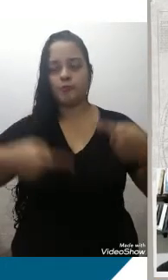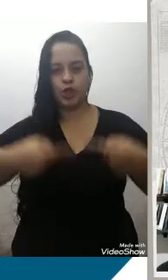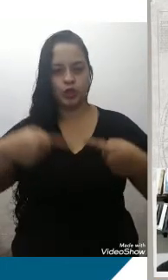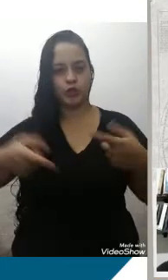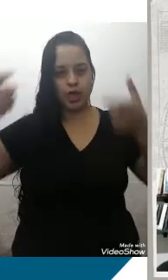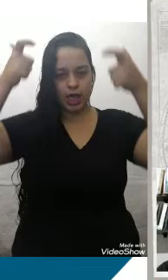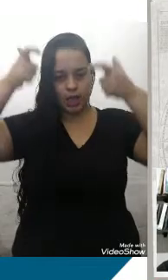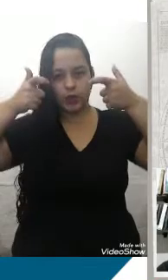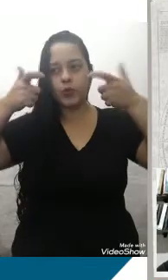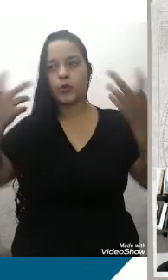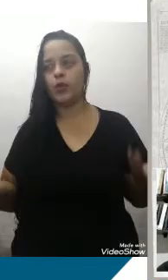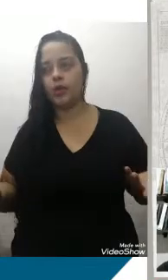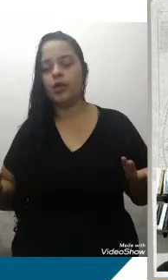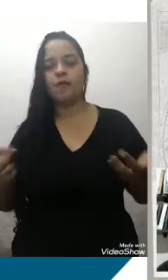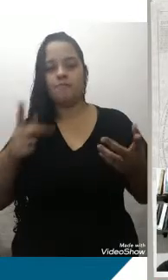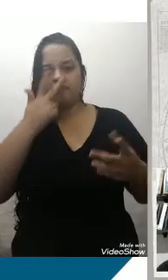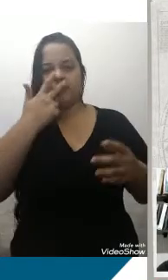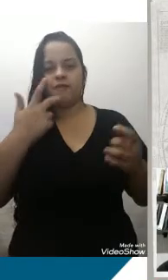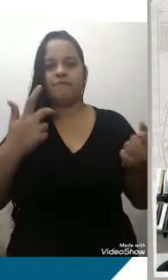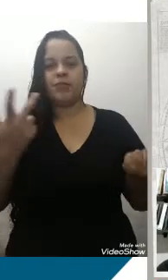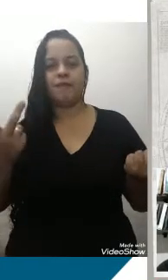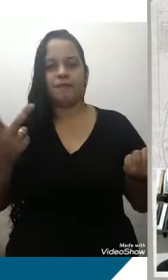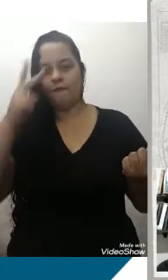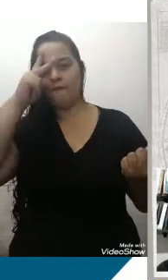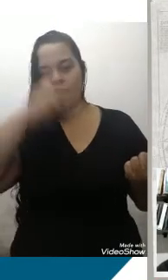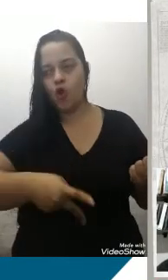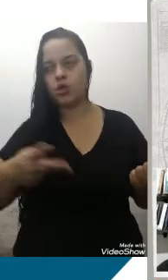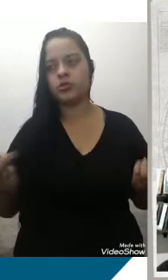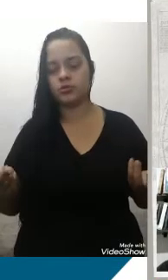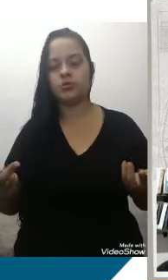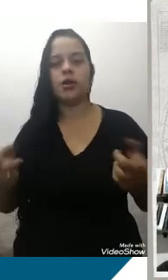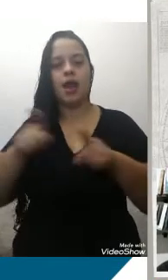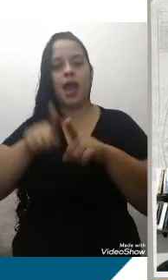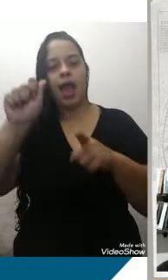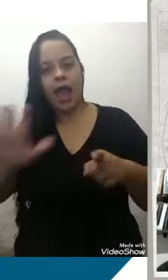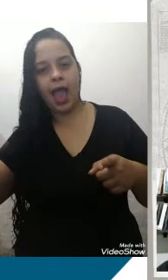súditos em diferentes partes, né, tanto da África quanto da Ásia e